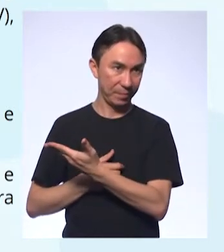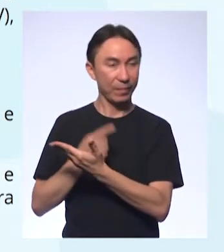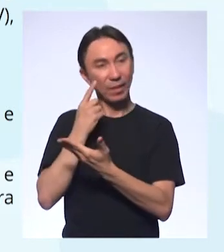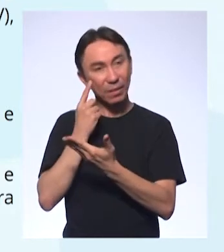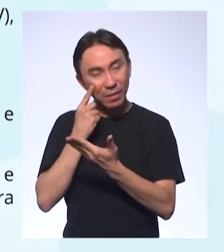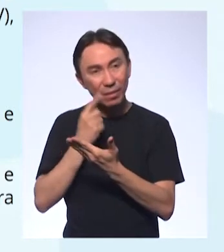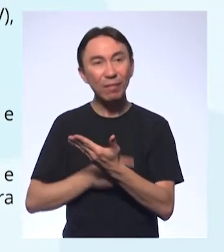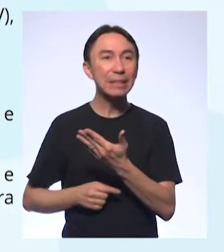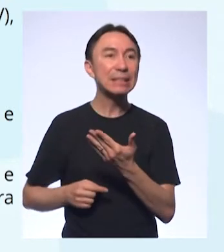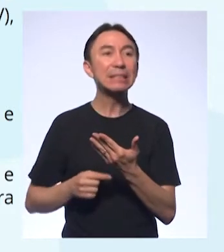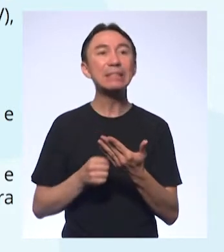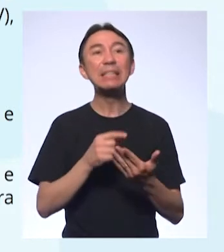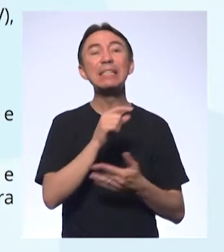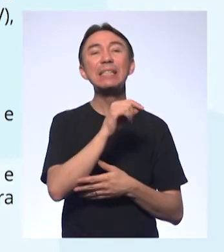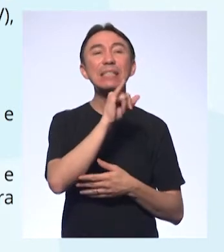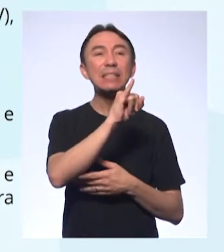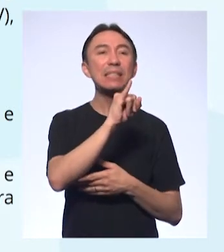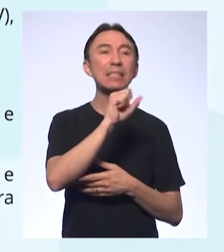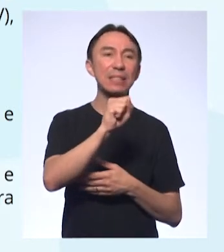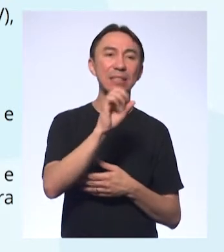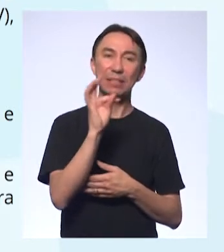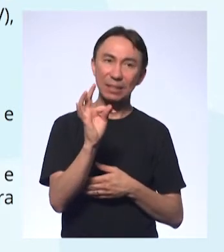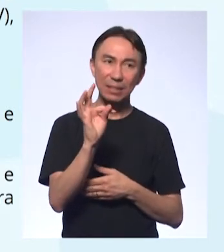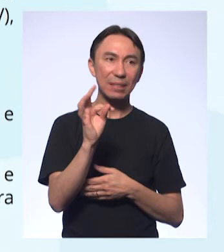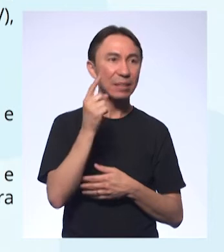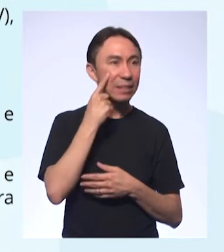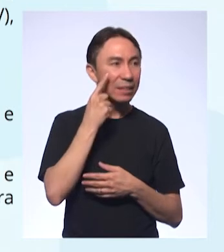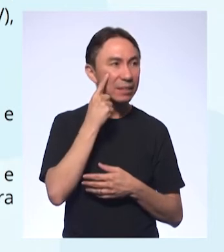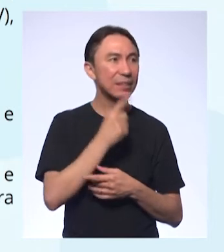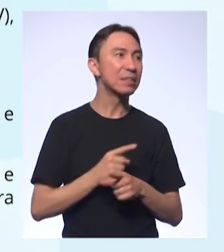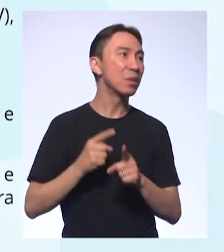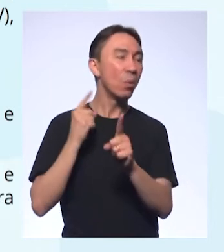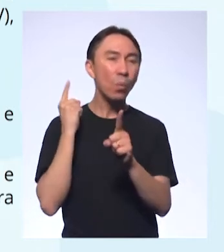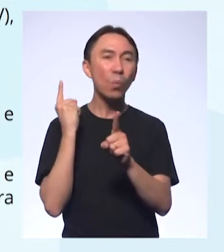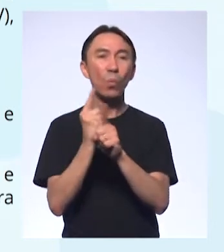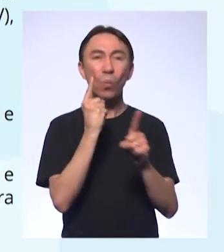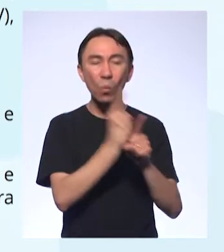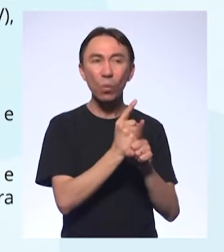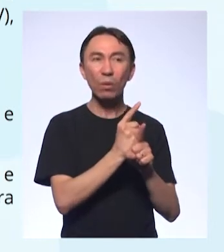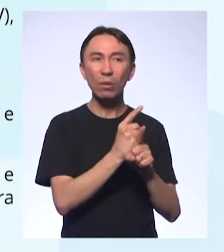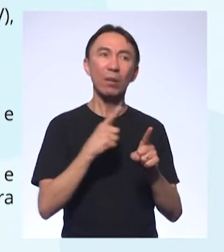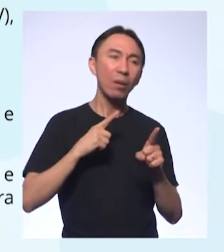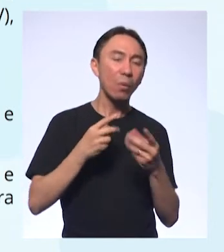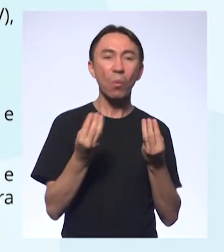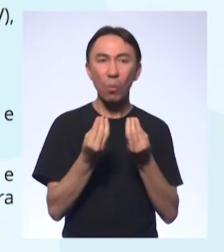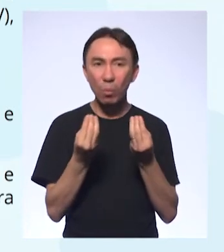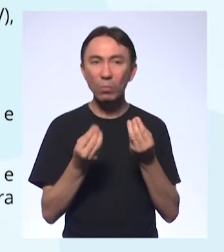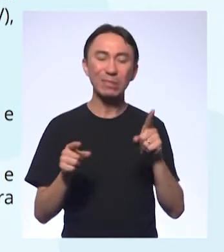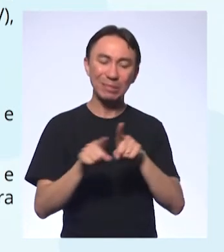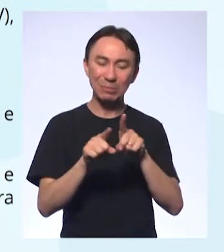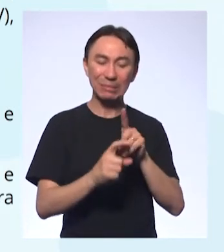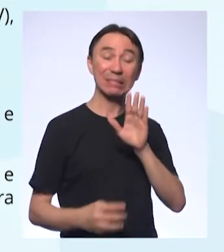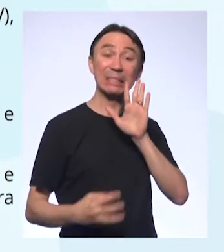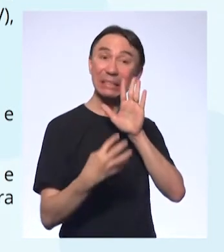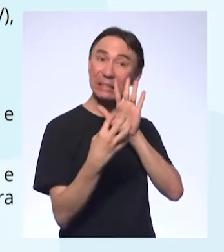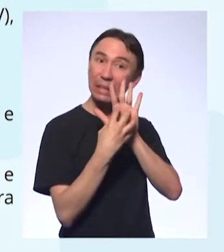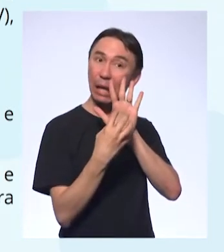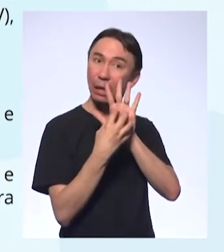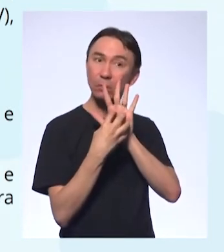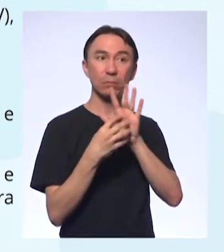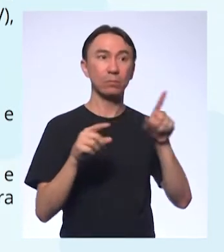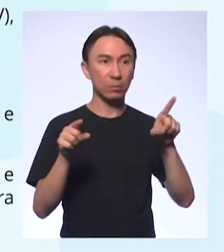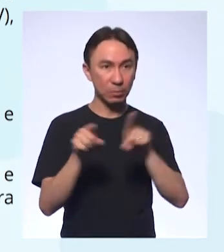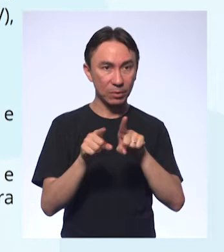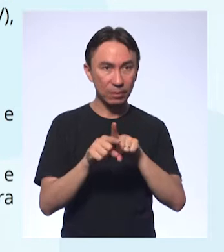reconhecer situações de risco de contrair IST e AIDS, propondo estratégias para a